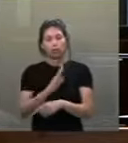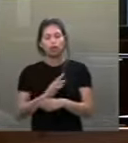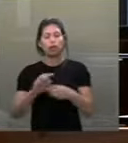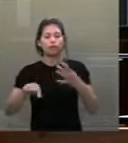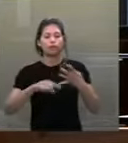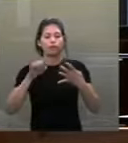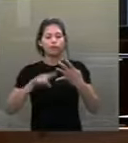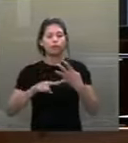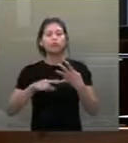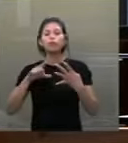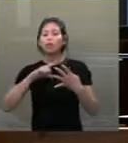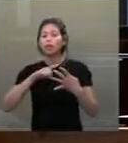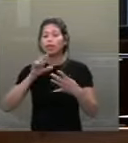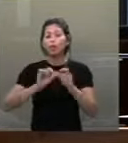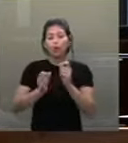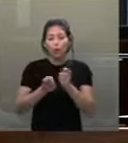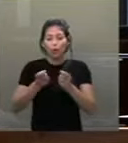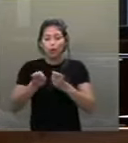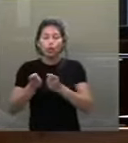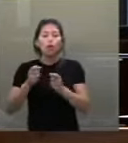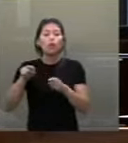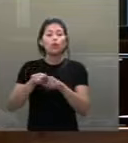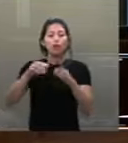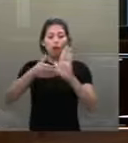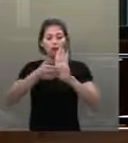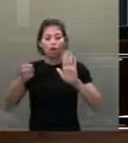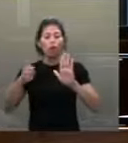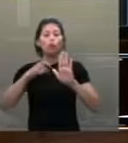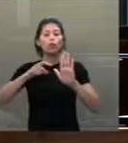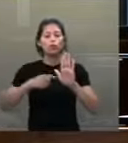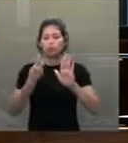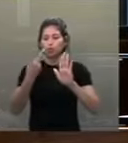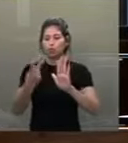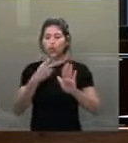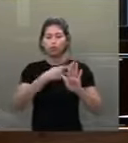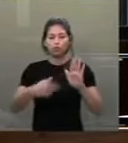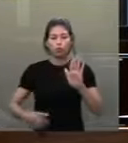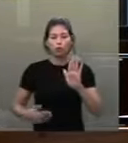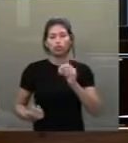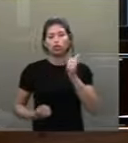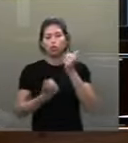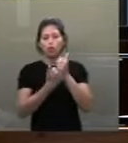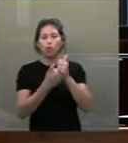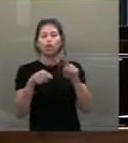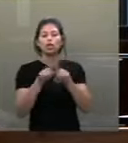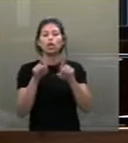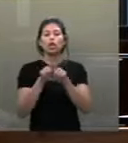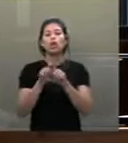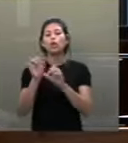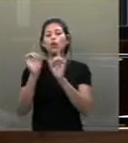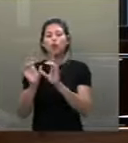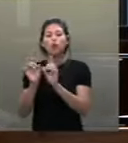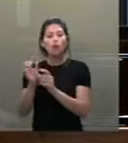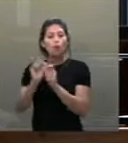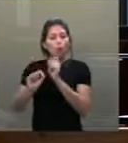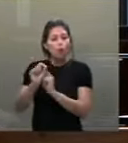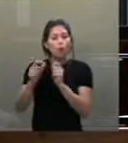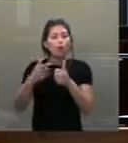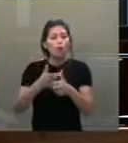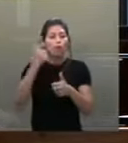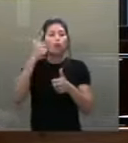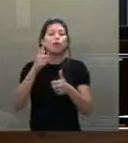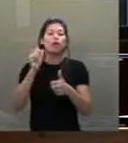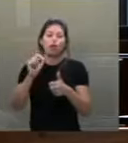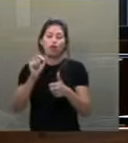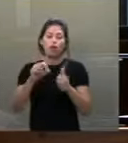4. A inserção de duas políticas de apoio à população vulnerável, através de, primeiro, instituição do